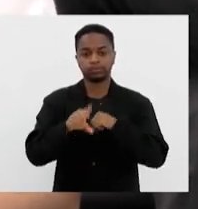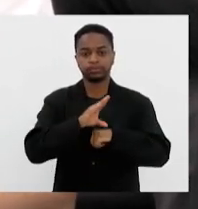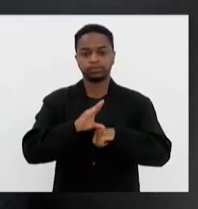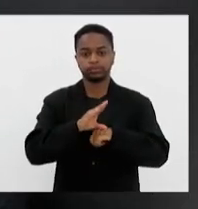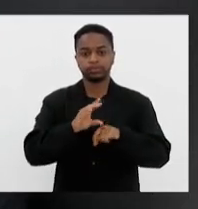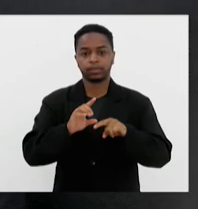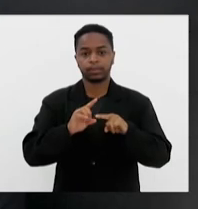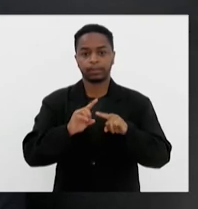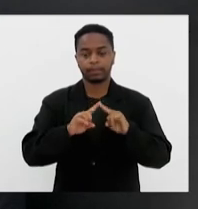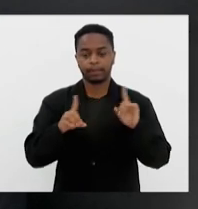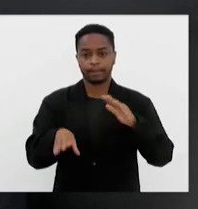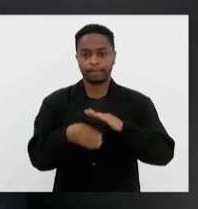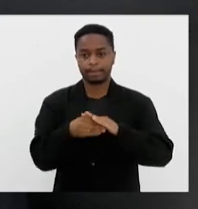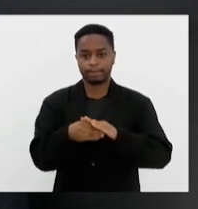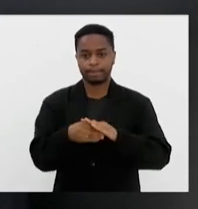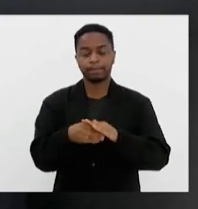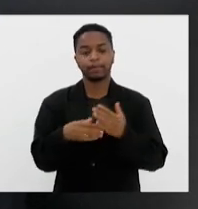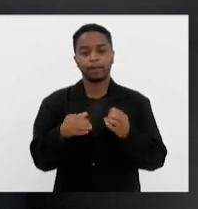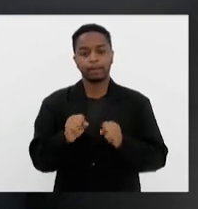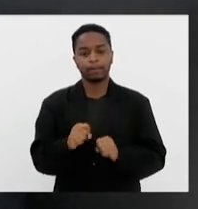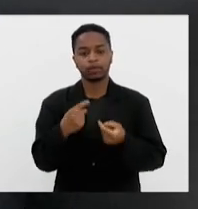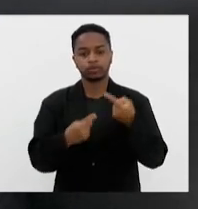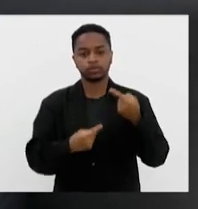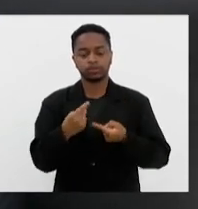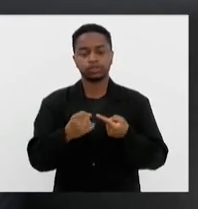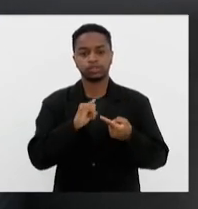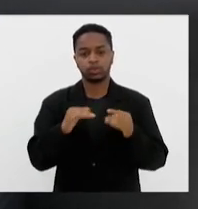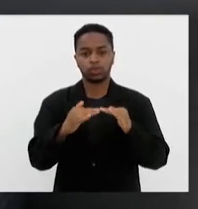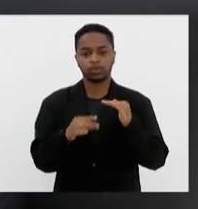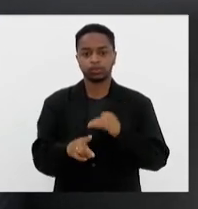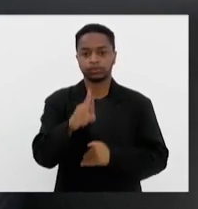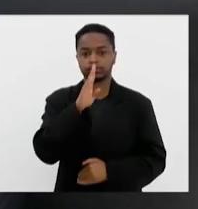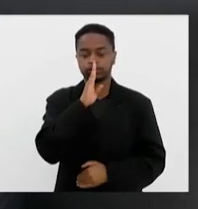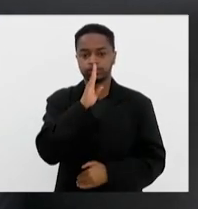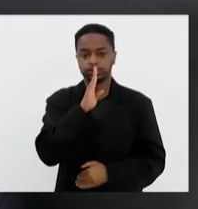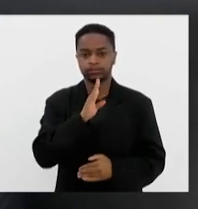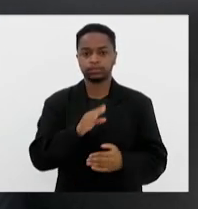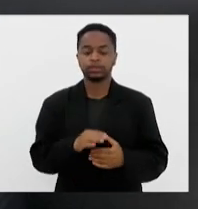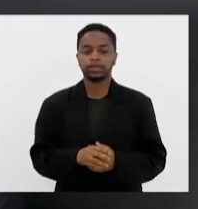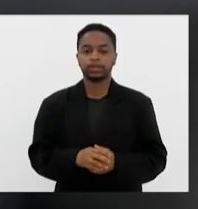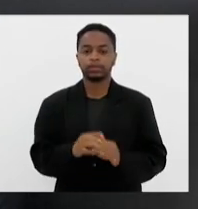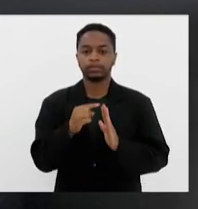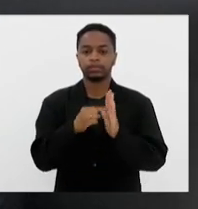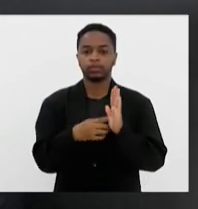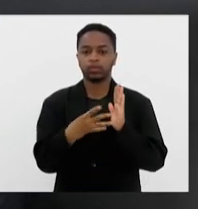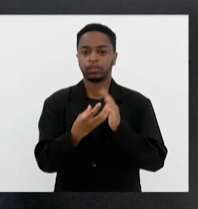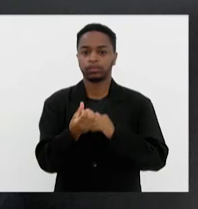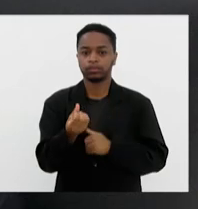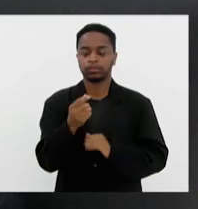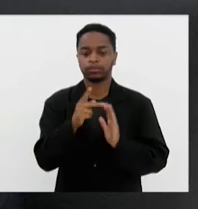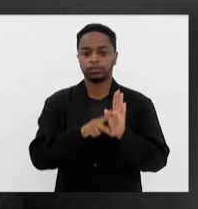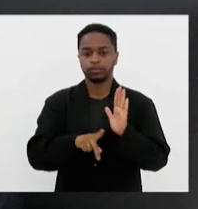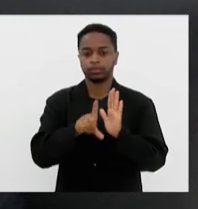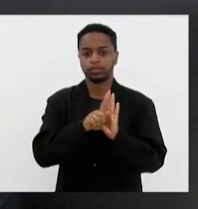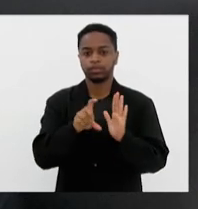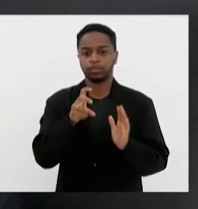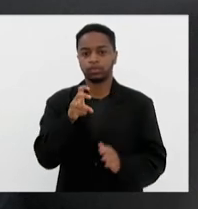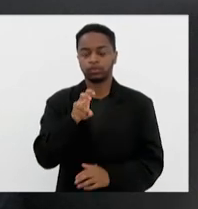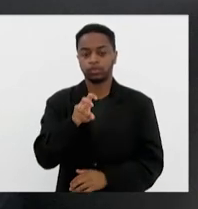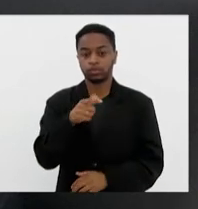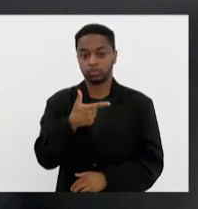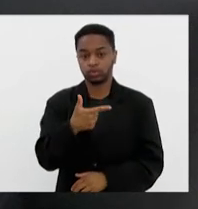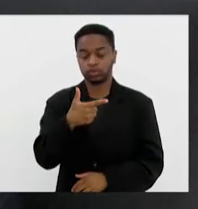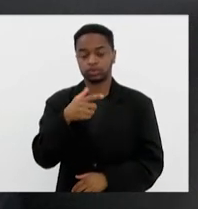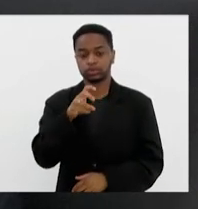discussão. Não havendo quem queira discutir, encerrada a discussão. Em votação, senhores que aprovam, permaneçam como estão. Aprovado. 46 da pauta. Projeto de lei 2258 de 23, de